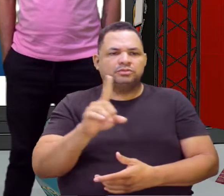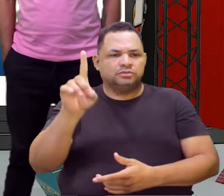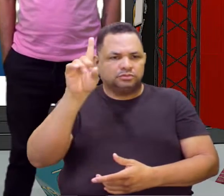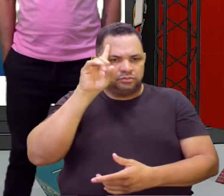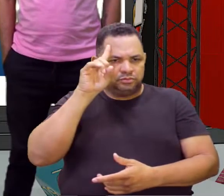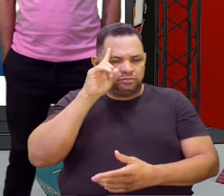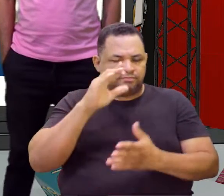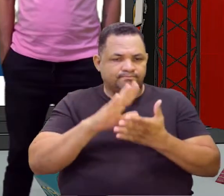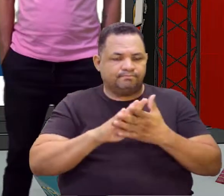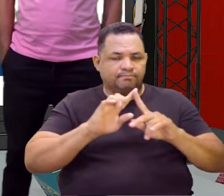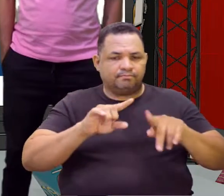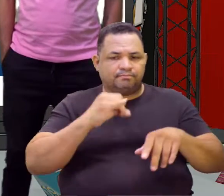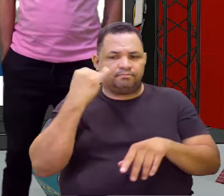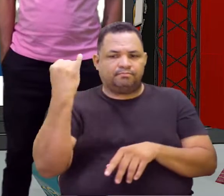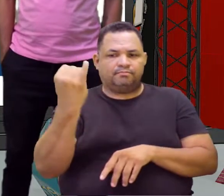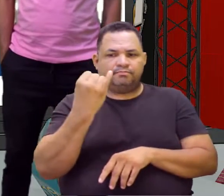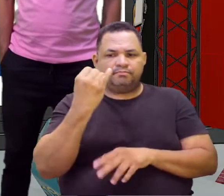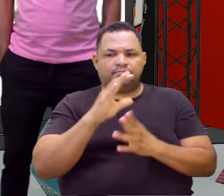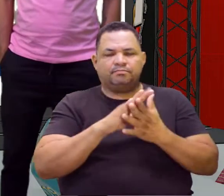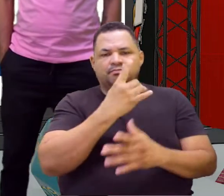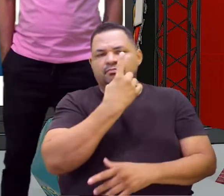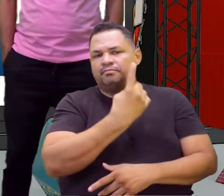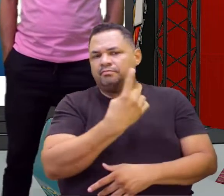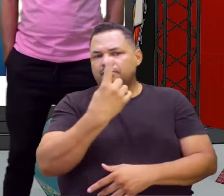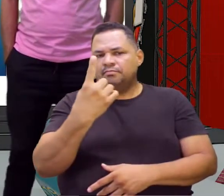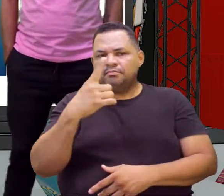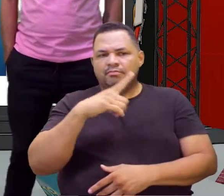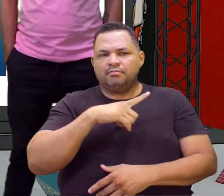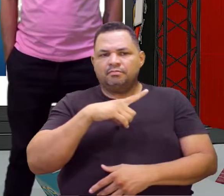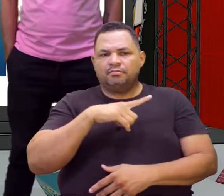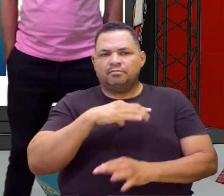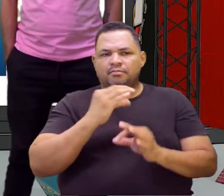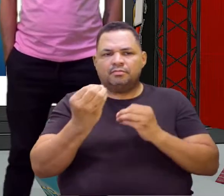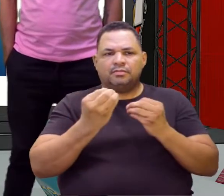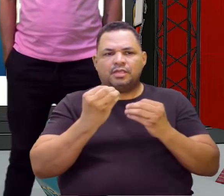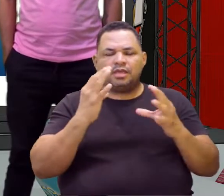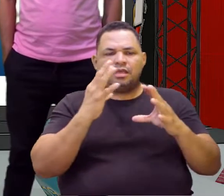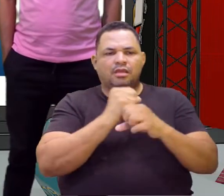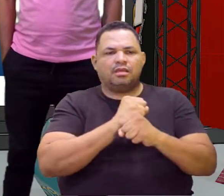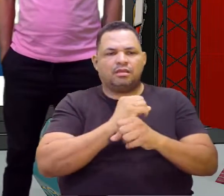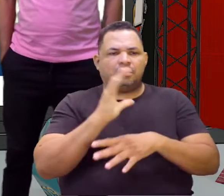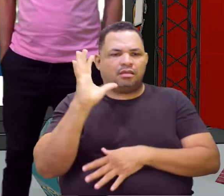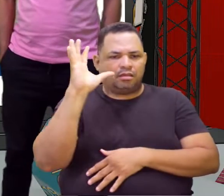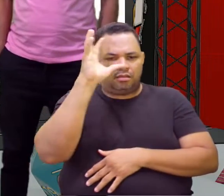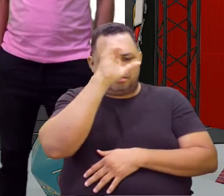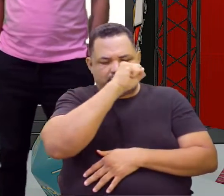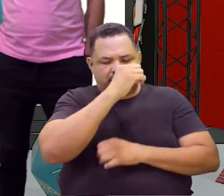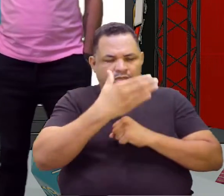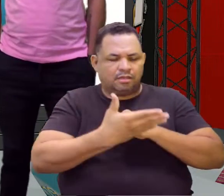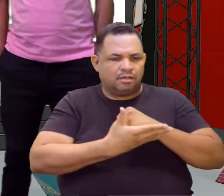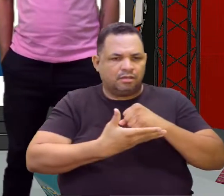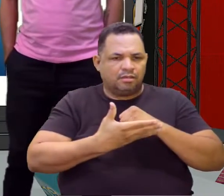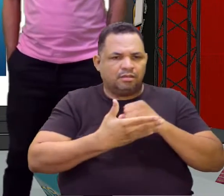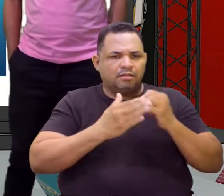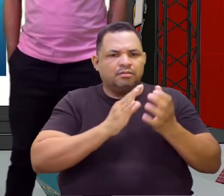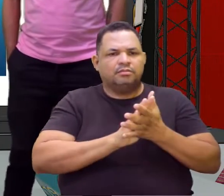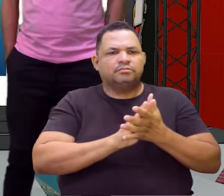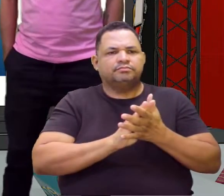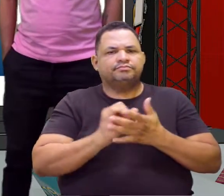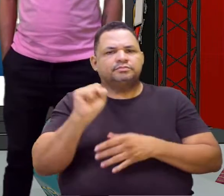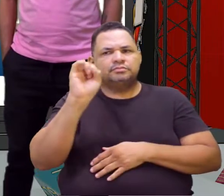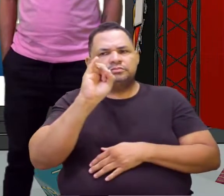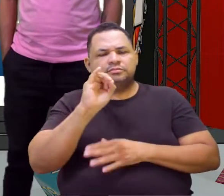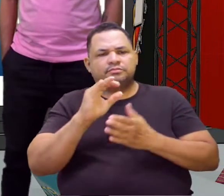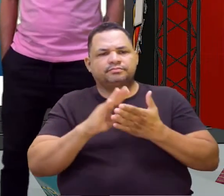é você saber que cada um tem um caminho. Agora, claro, né? Aprendeu as básicas para geometria espacial, para